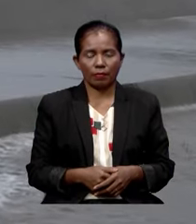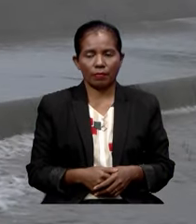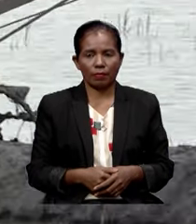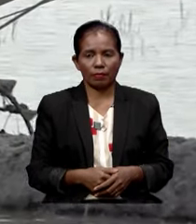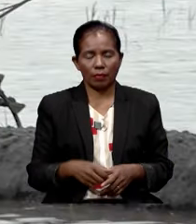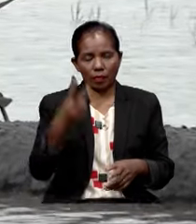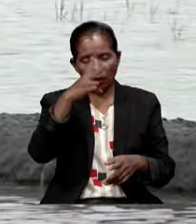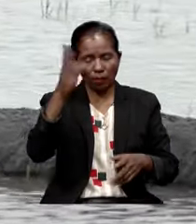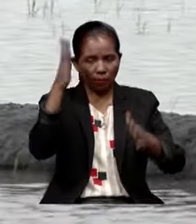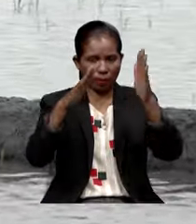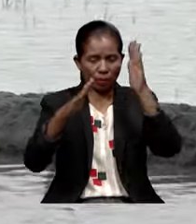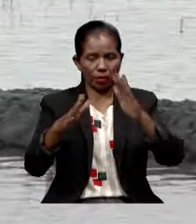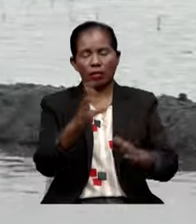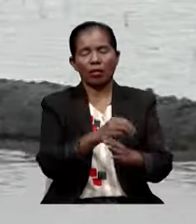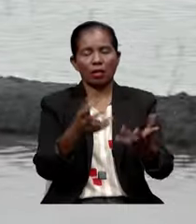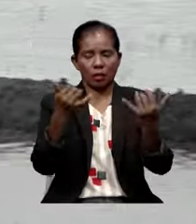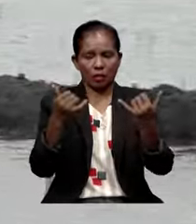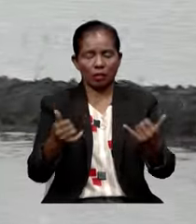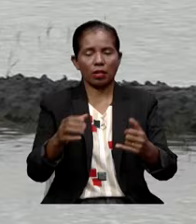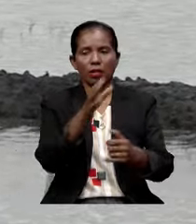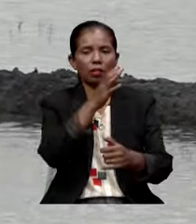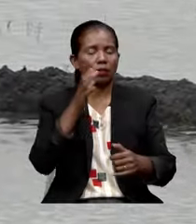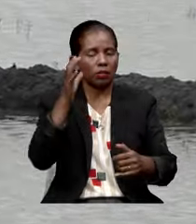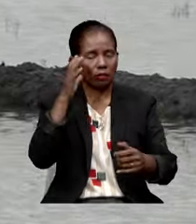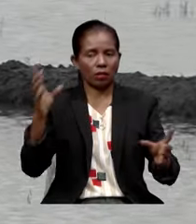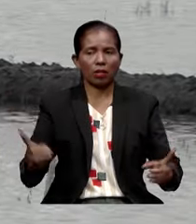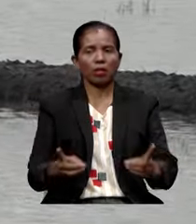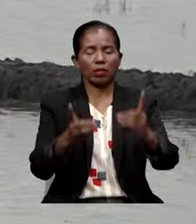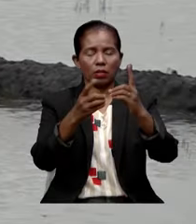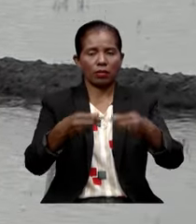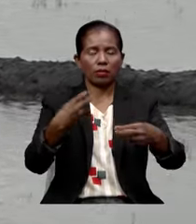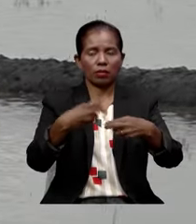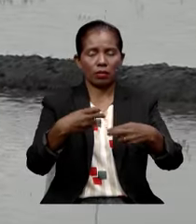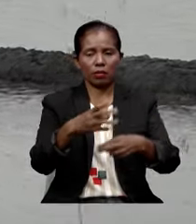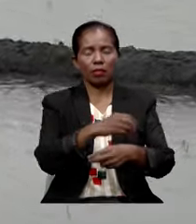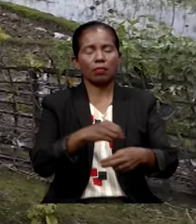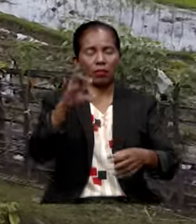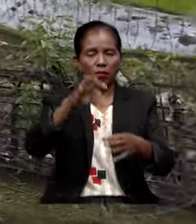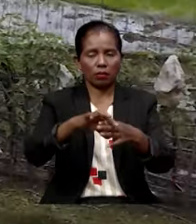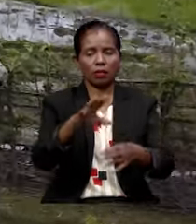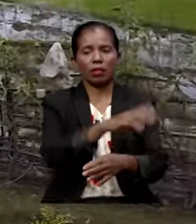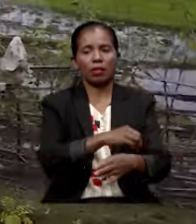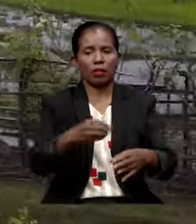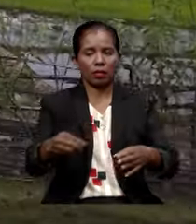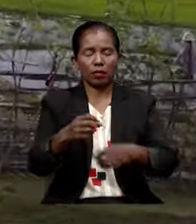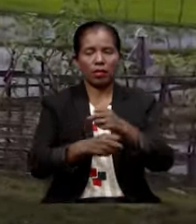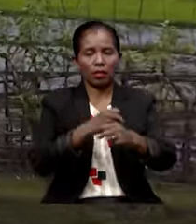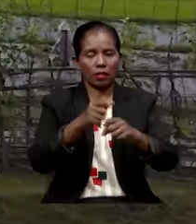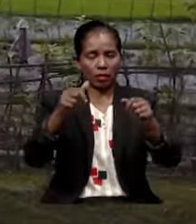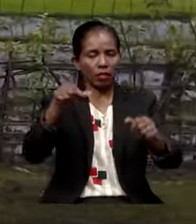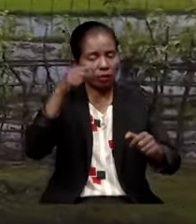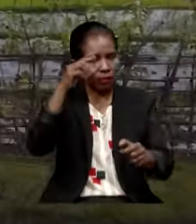Areba problema irrigação na bem macoras né, agricultura relaram a soro na bem foi impacto para produção relaram, no nem yatina né, governo aloca